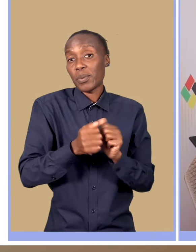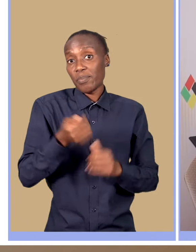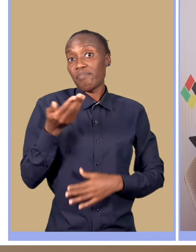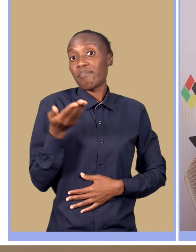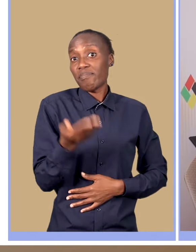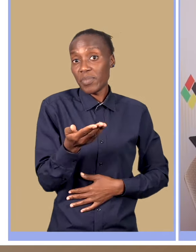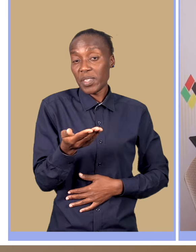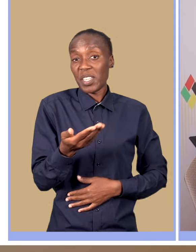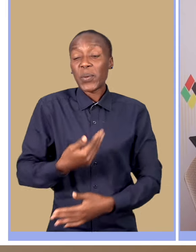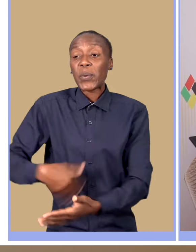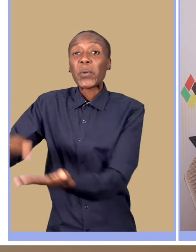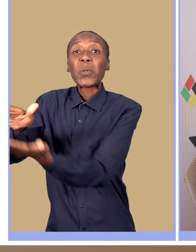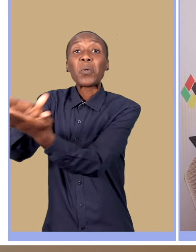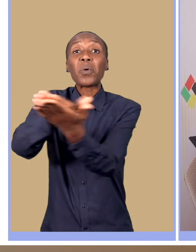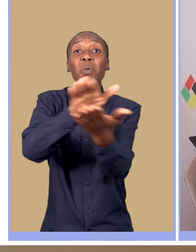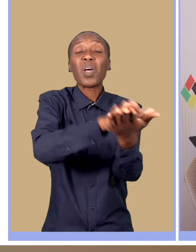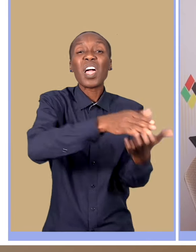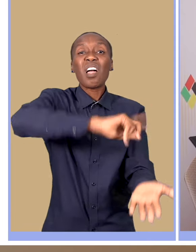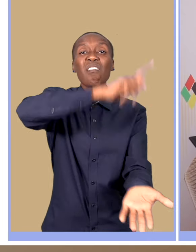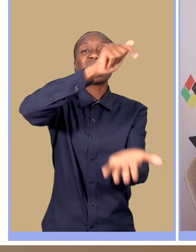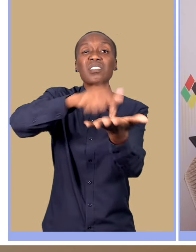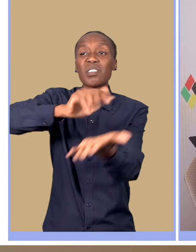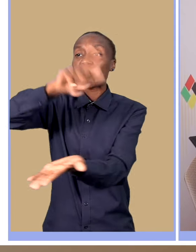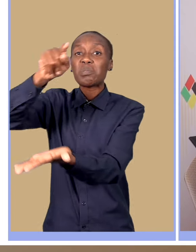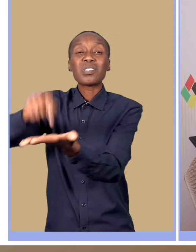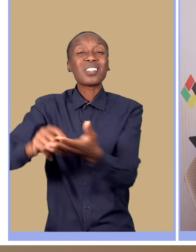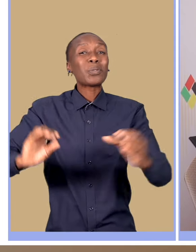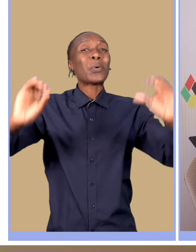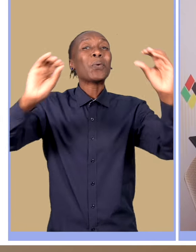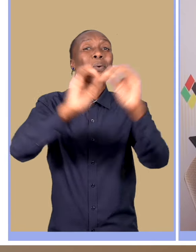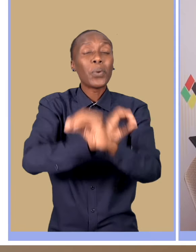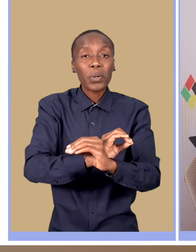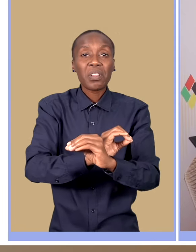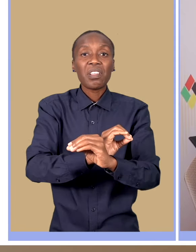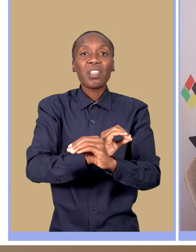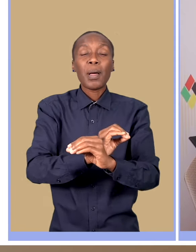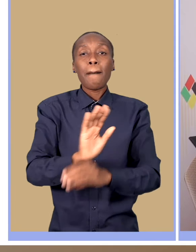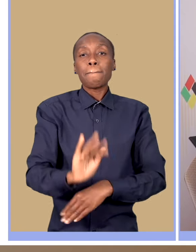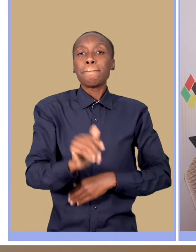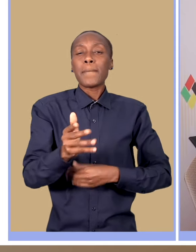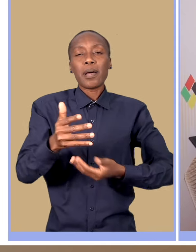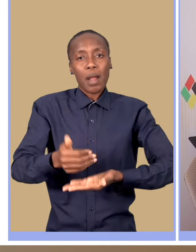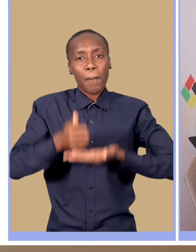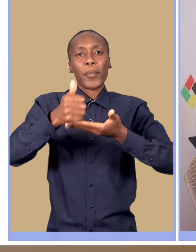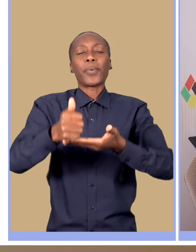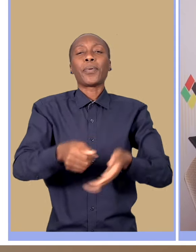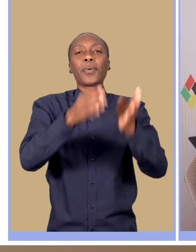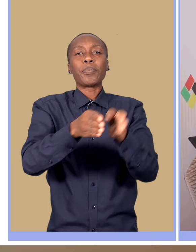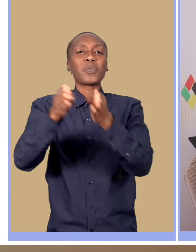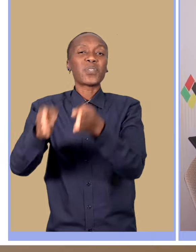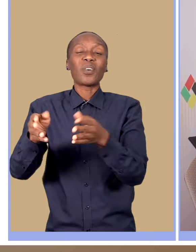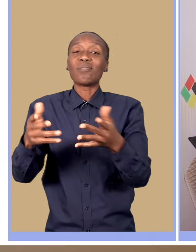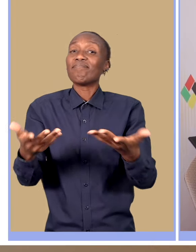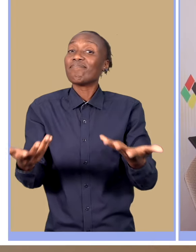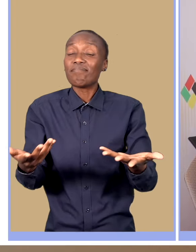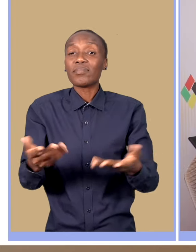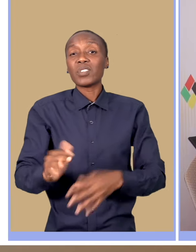esta questão de colocar, não termos centros de acomodação apropriados sim. para as